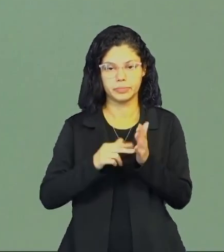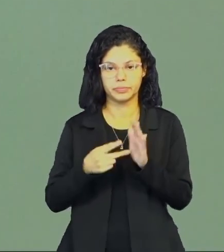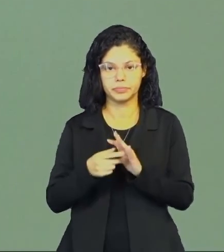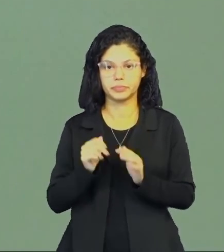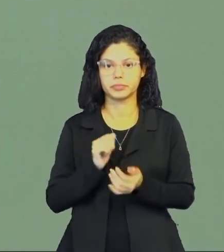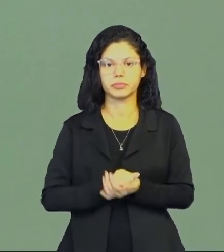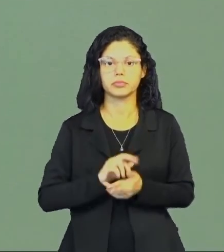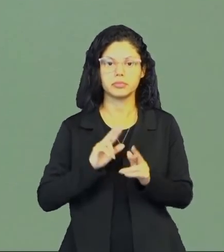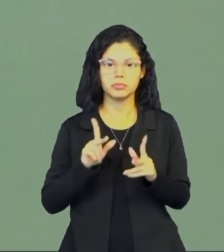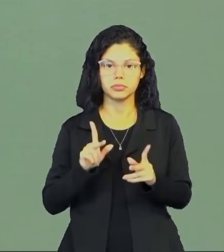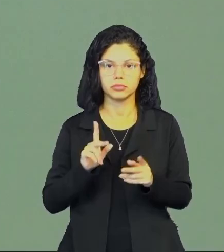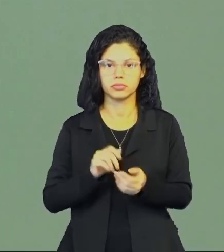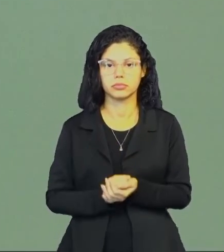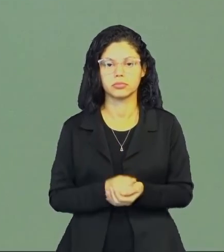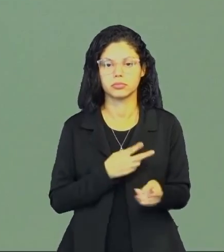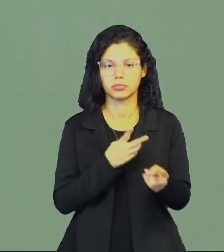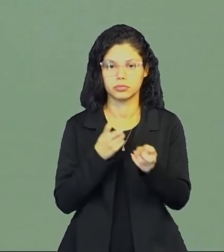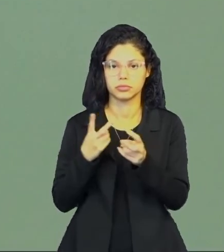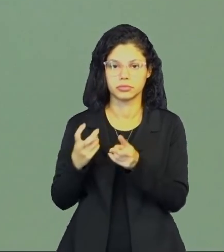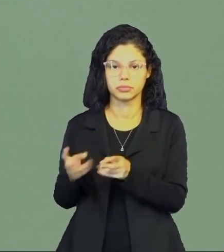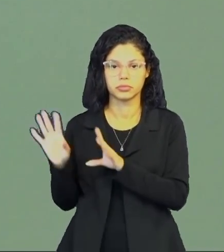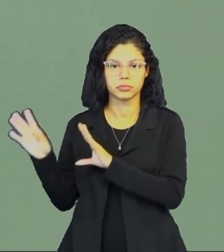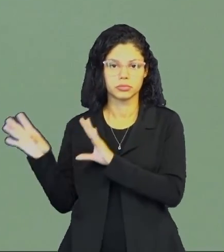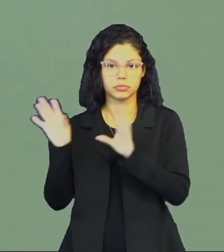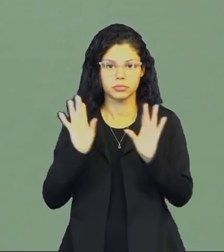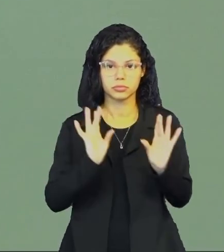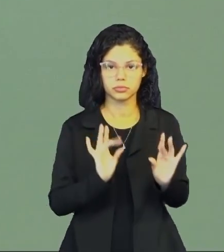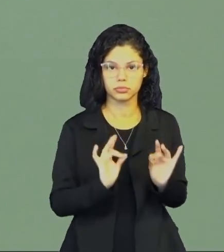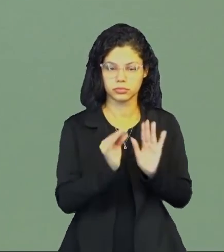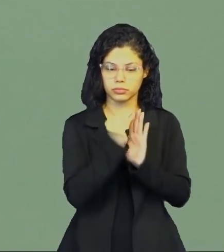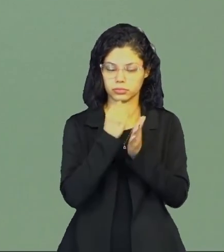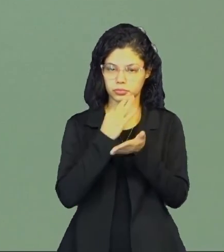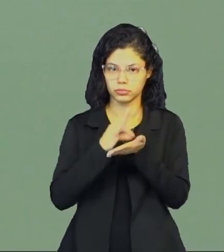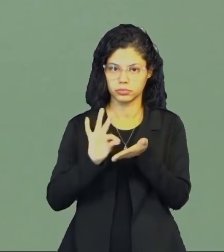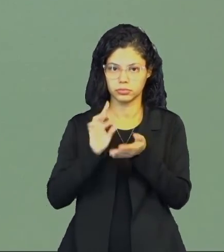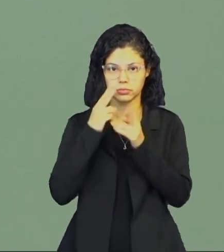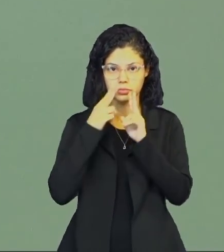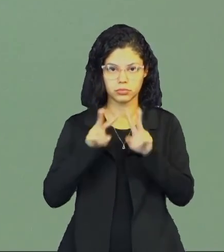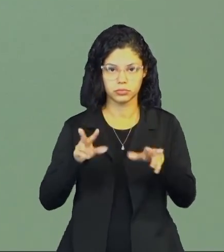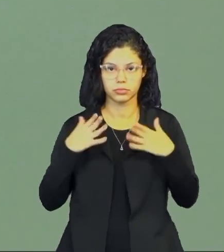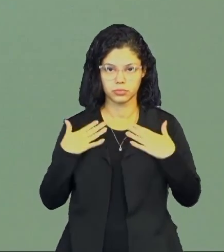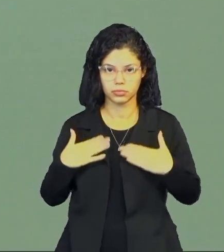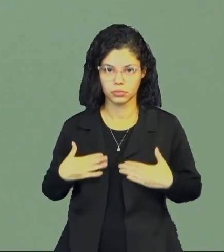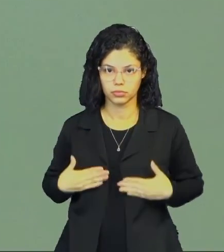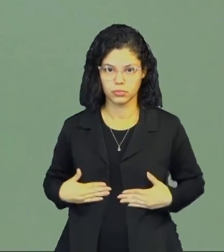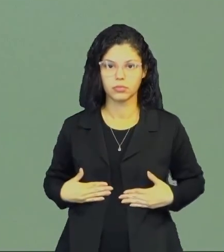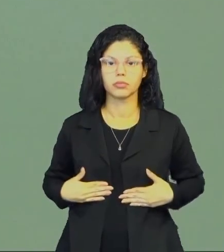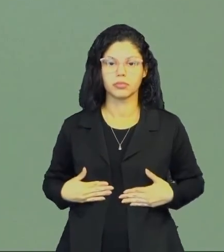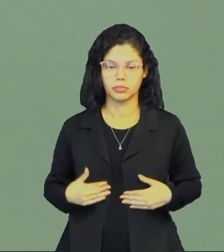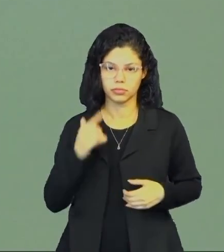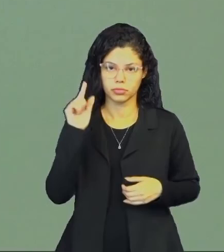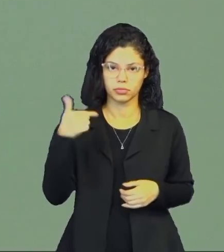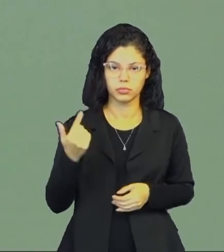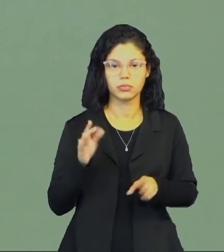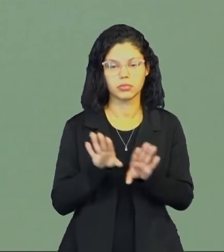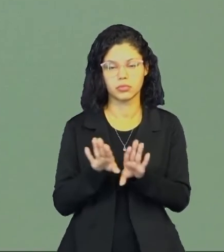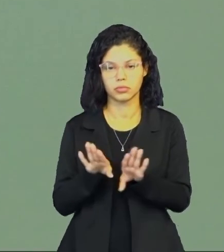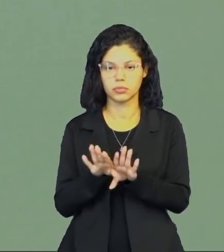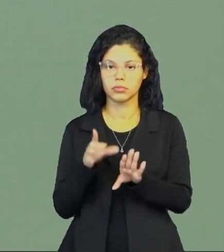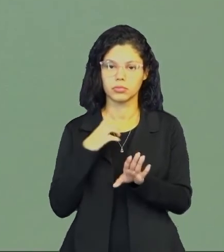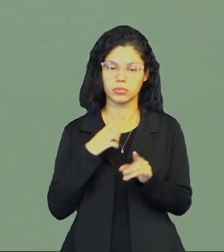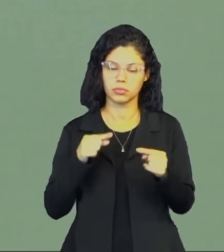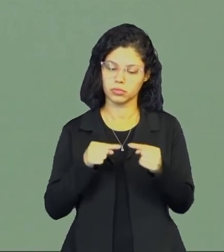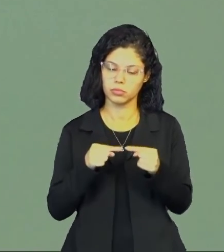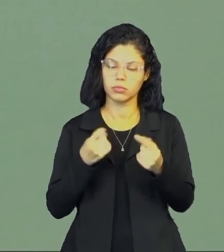diversos. Então você observa, através daquele registro visual no corpo daquela pessoa, que ali também conta uma